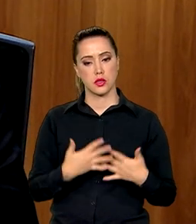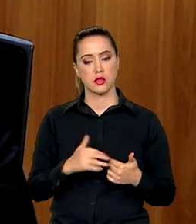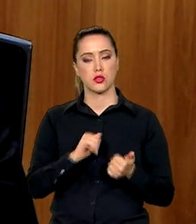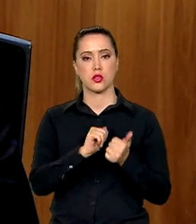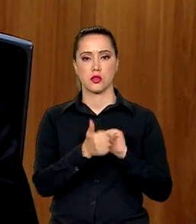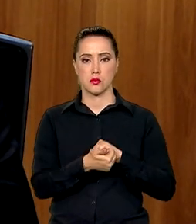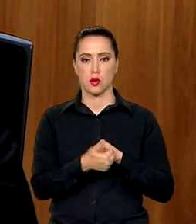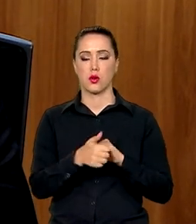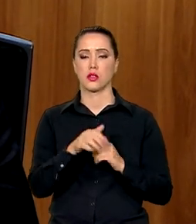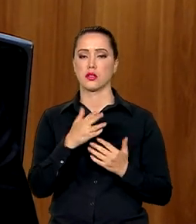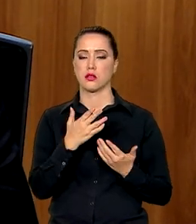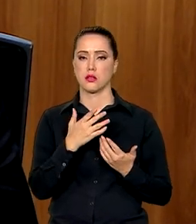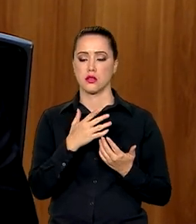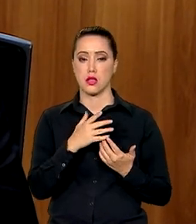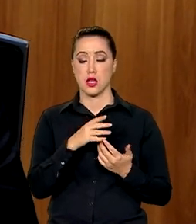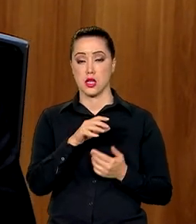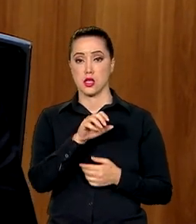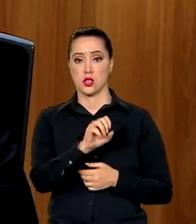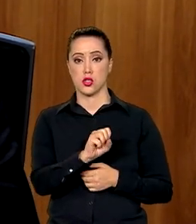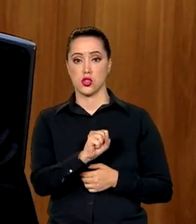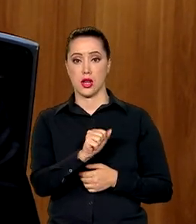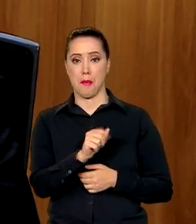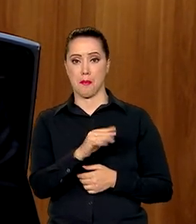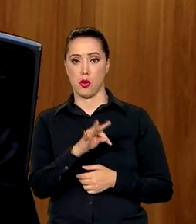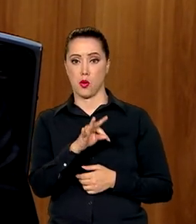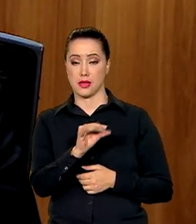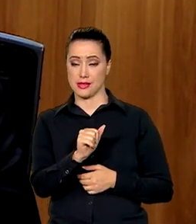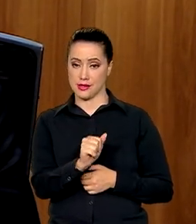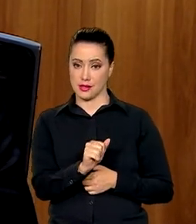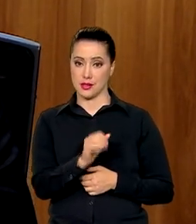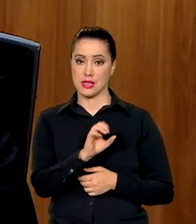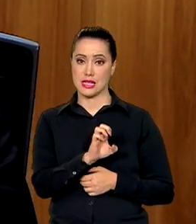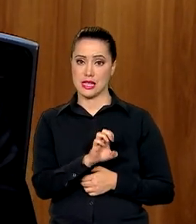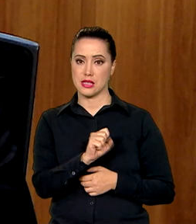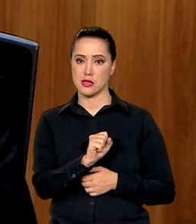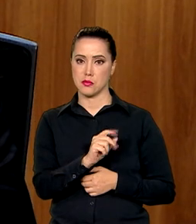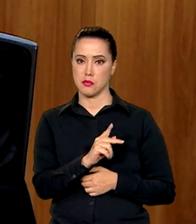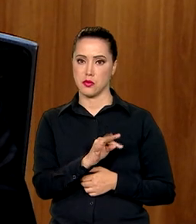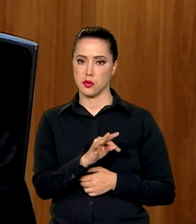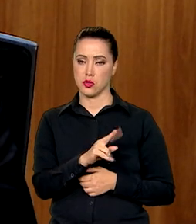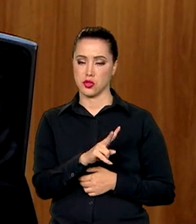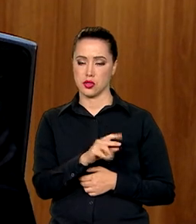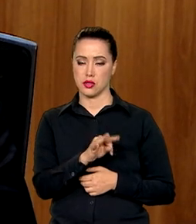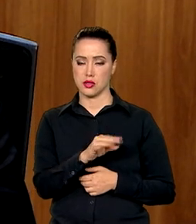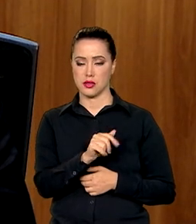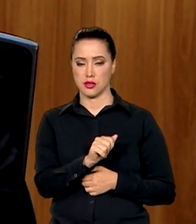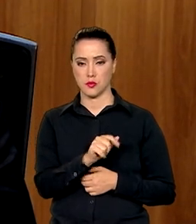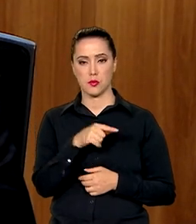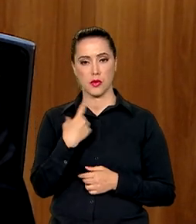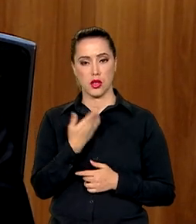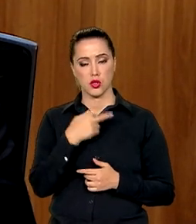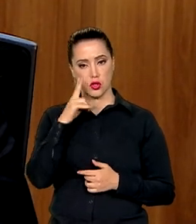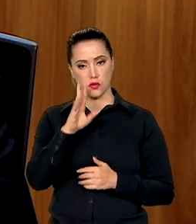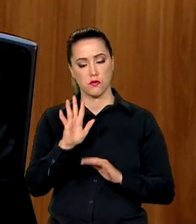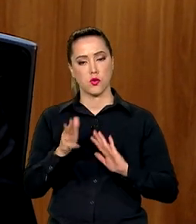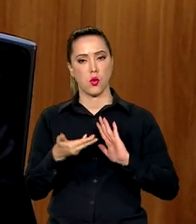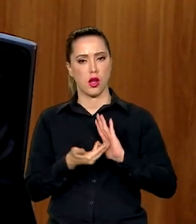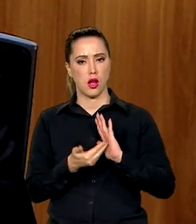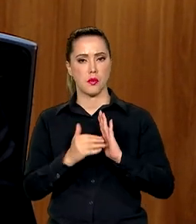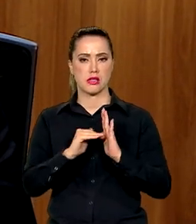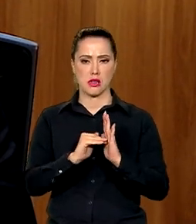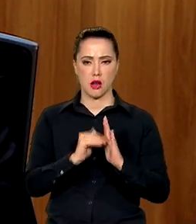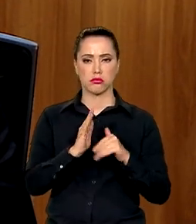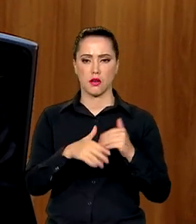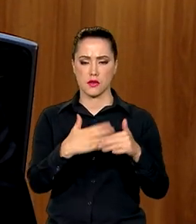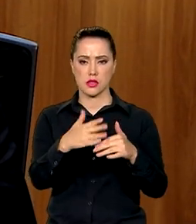esportivas então a gente espera que o a medida provisória que está avançando no senado já na Câmara ela tem